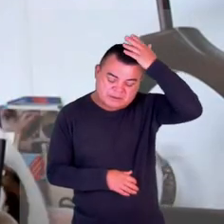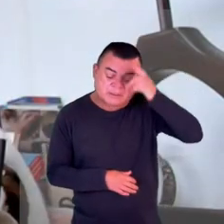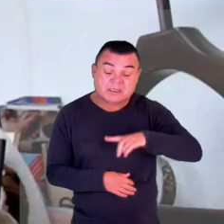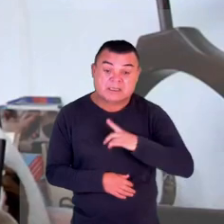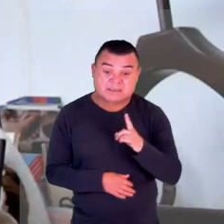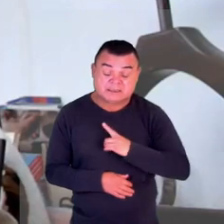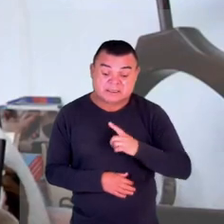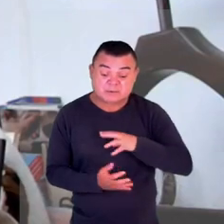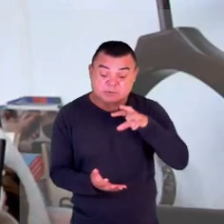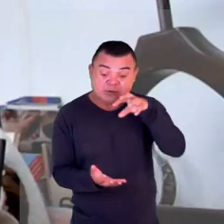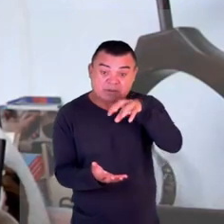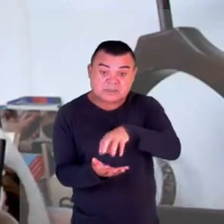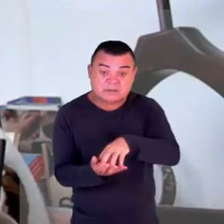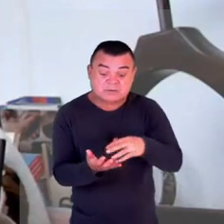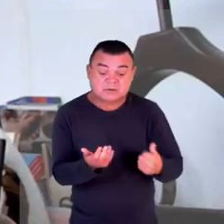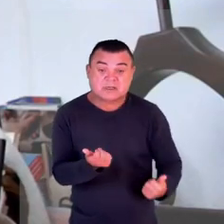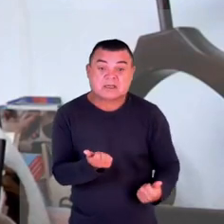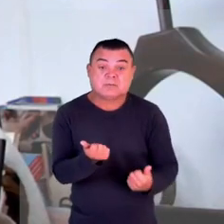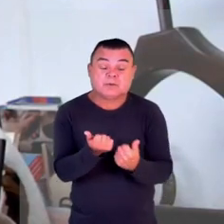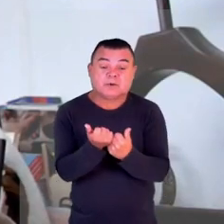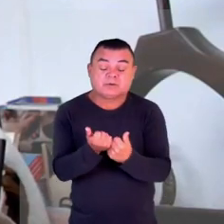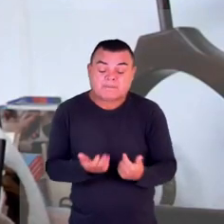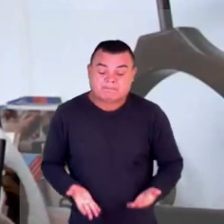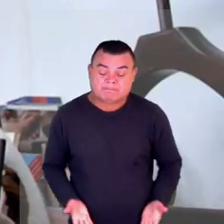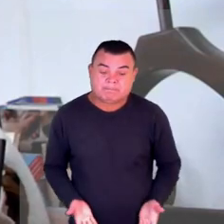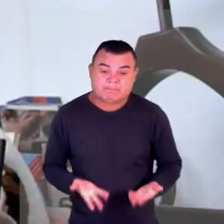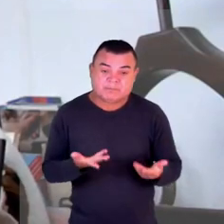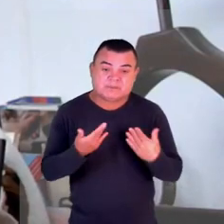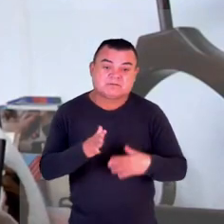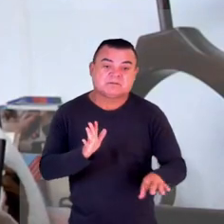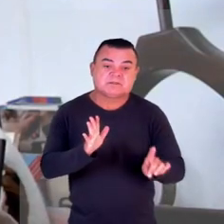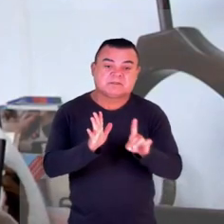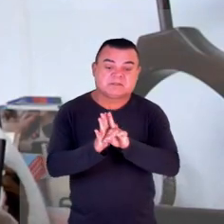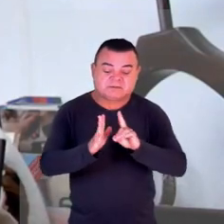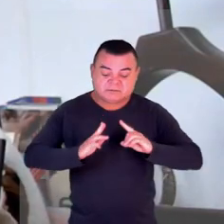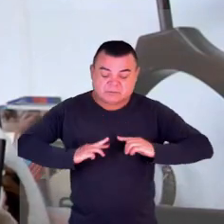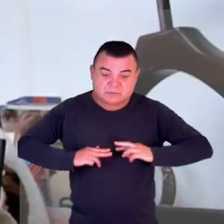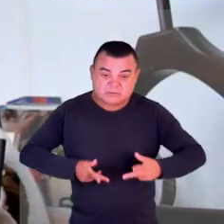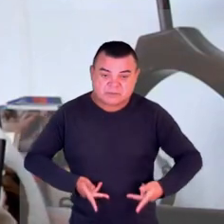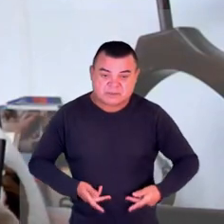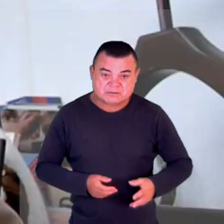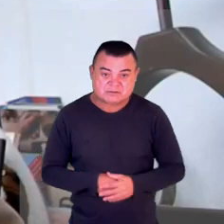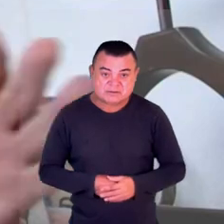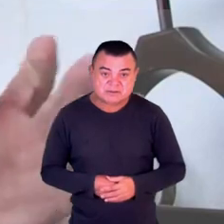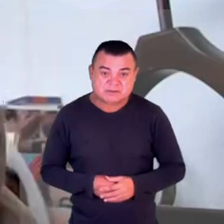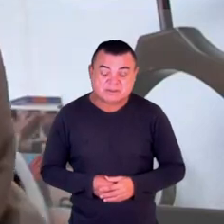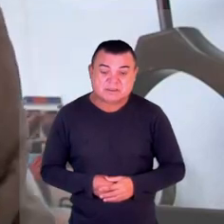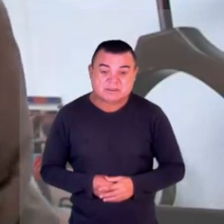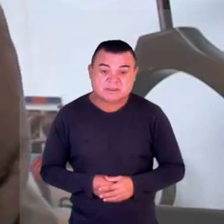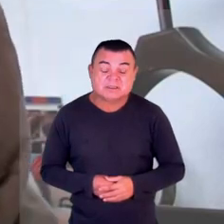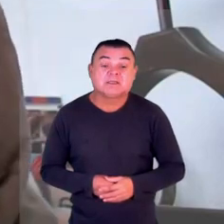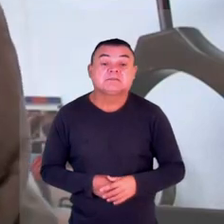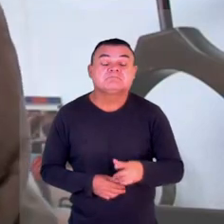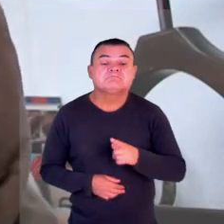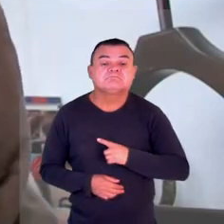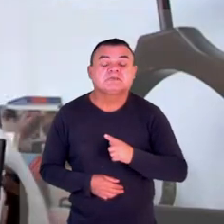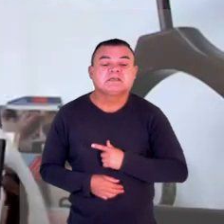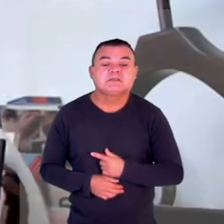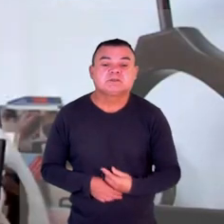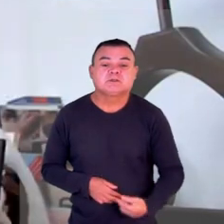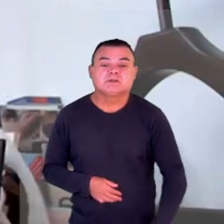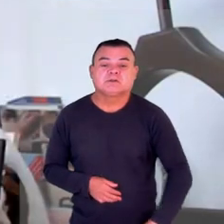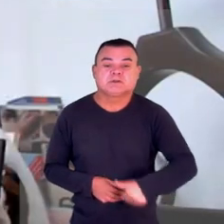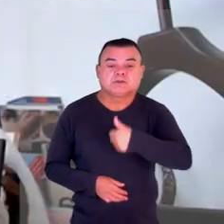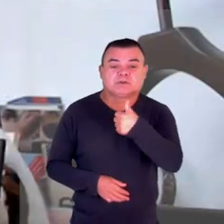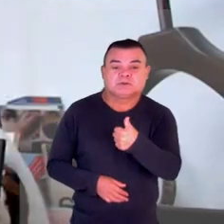operacional de promoção dos Direitos Humanos esse Centro de Apoio possui 12 eixos né